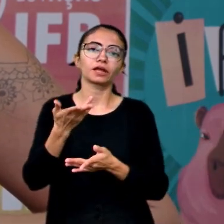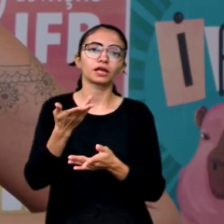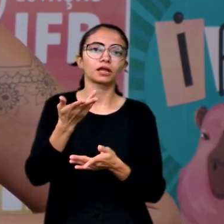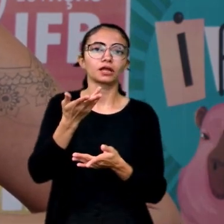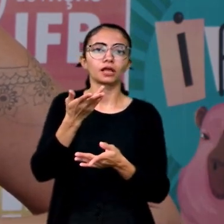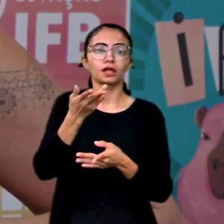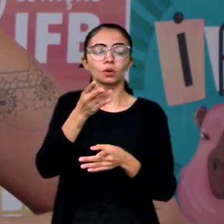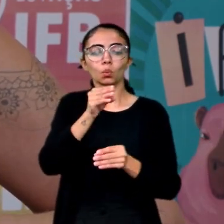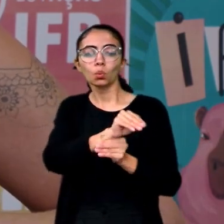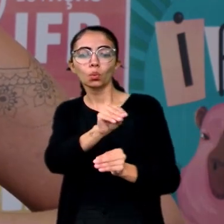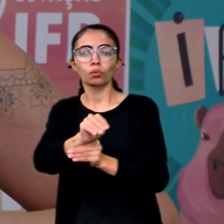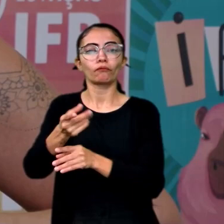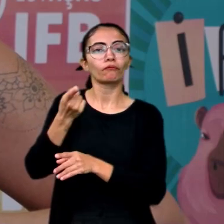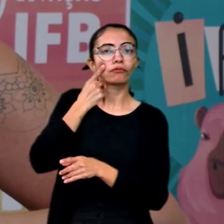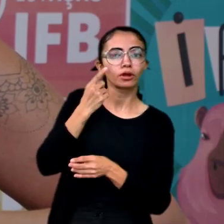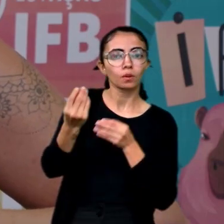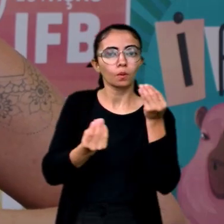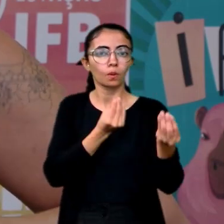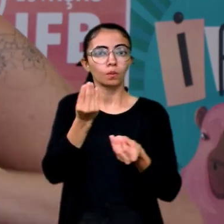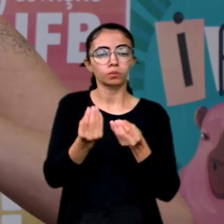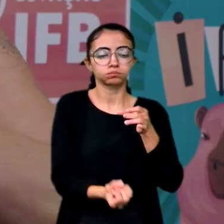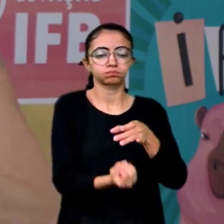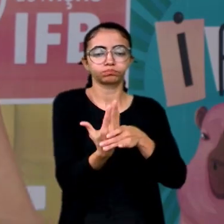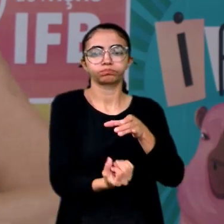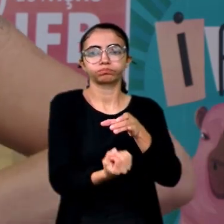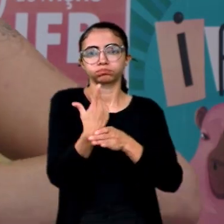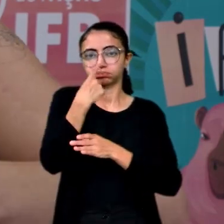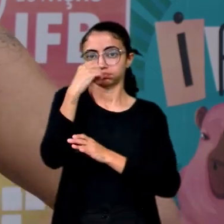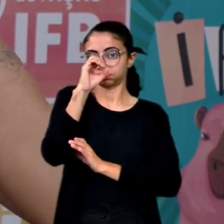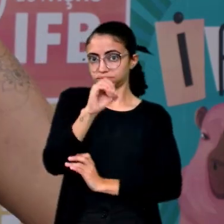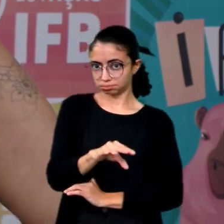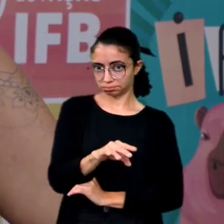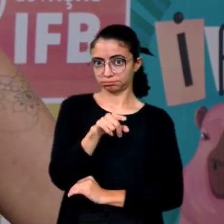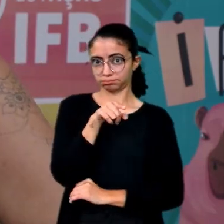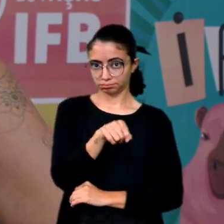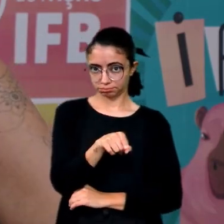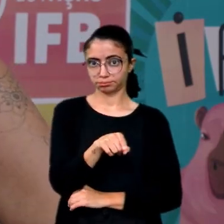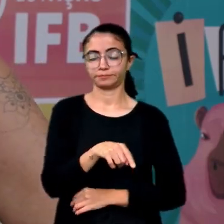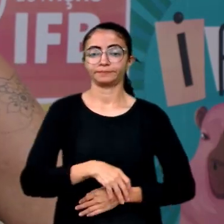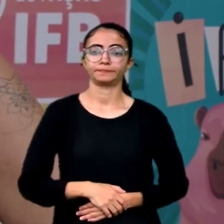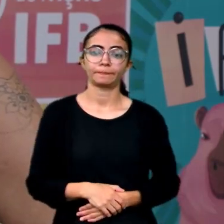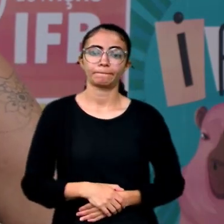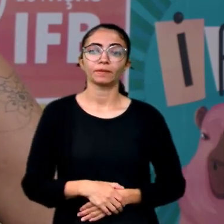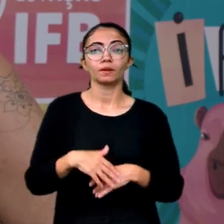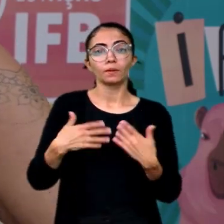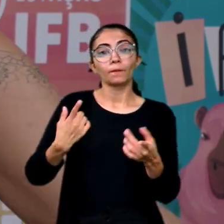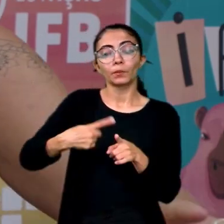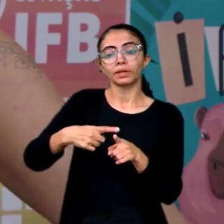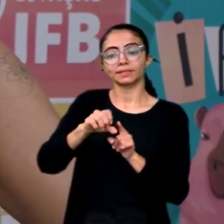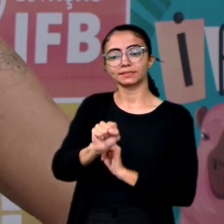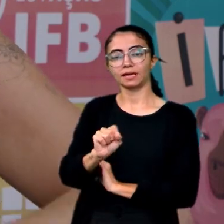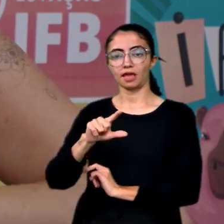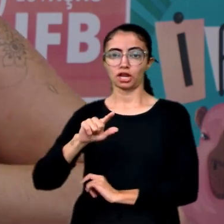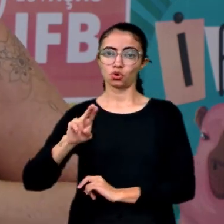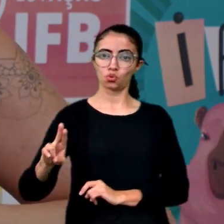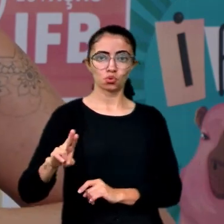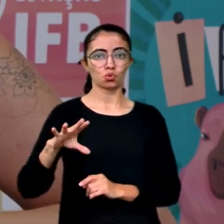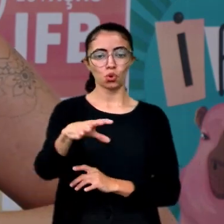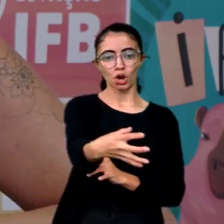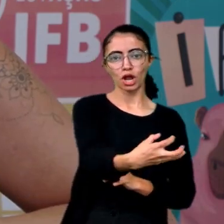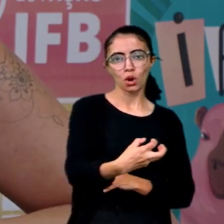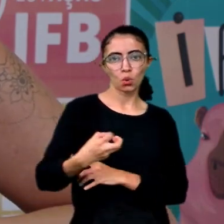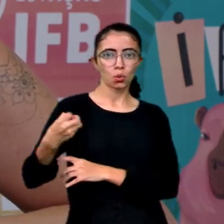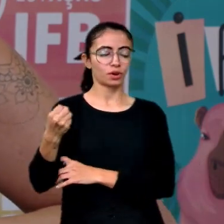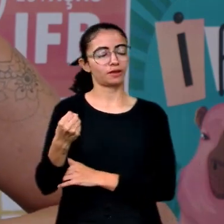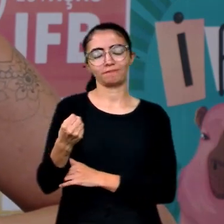porque o SLU não vai recolher mais. Era para entrar em vigor agora, em 2024, no dia 5 de junho, mas